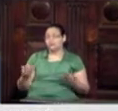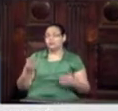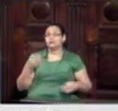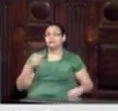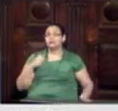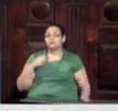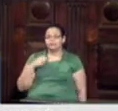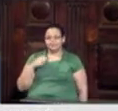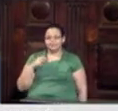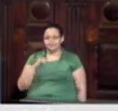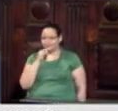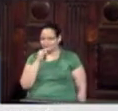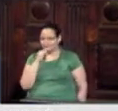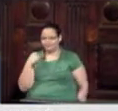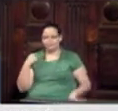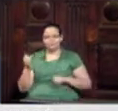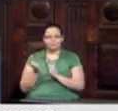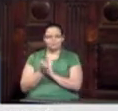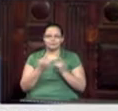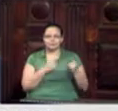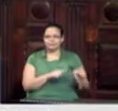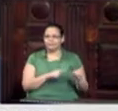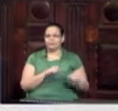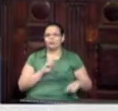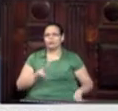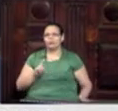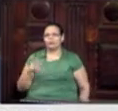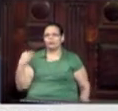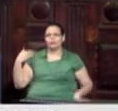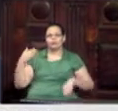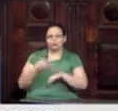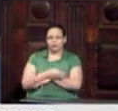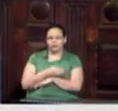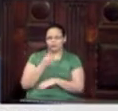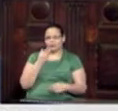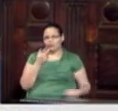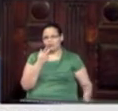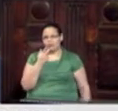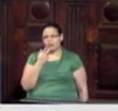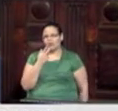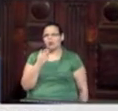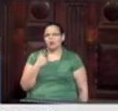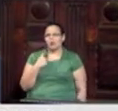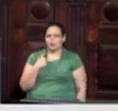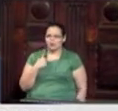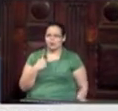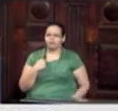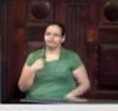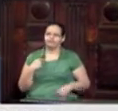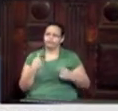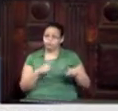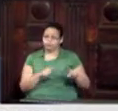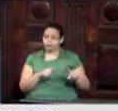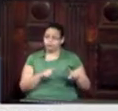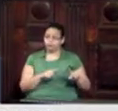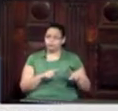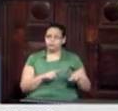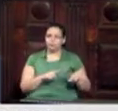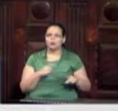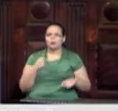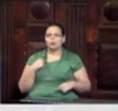ser oposição não é chegar aqui e dizer, sou de oposição.